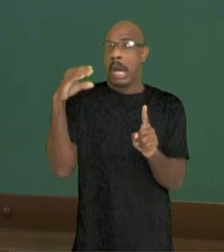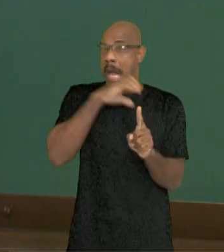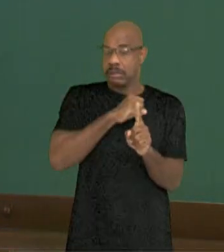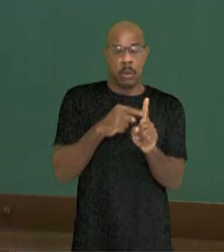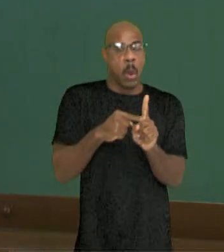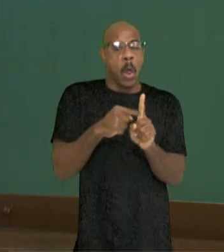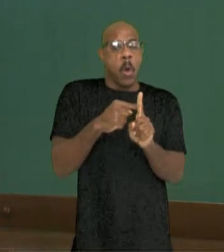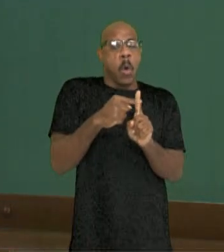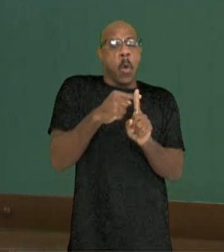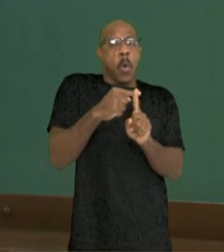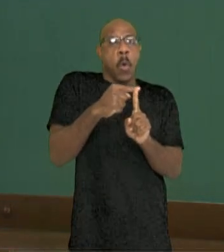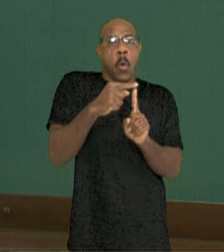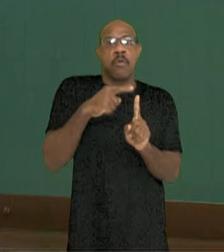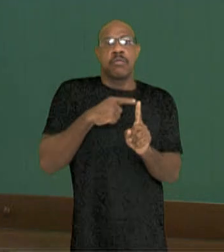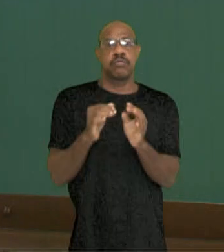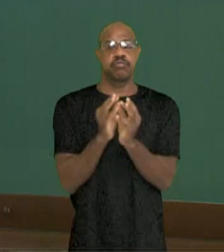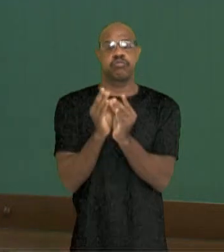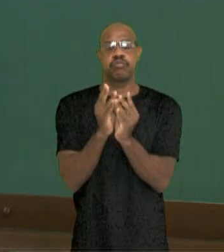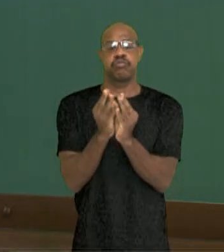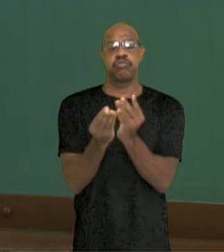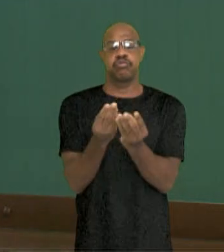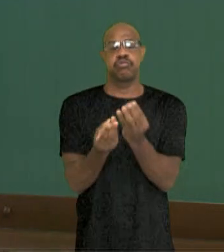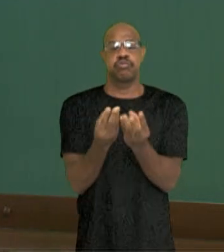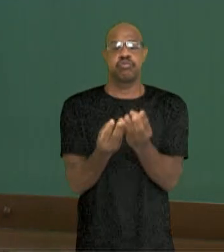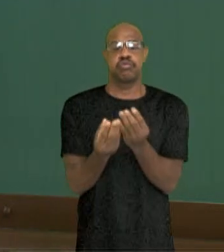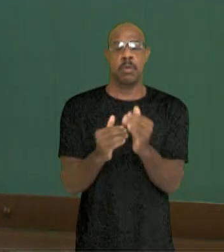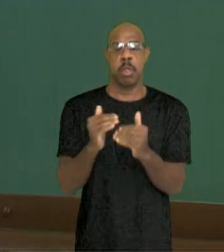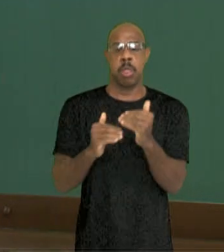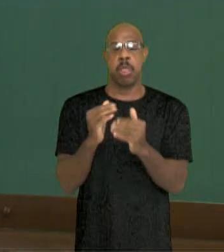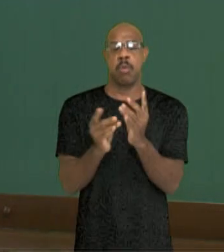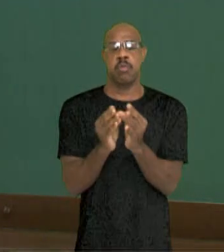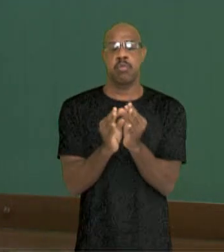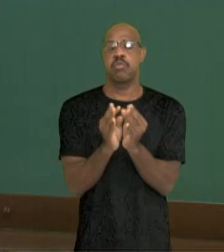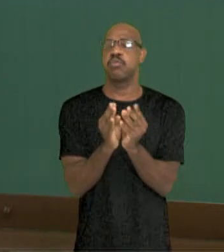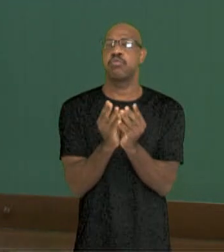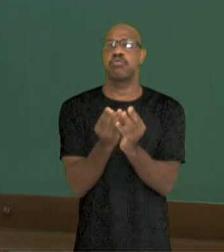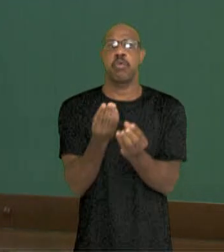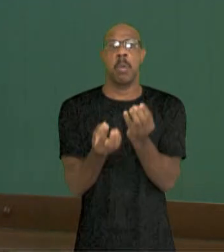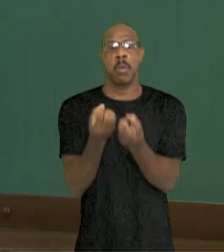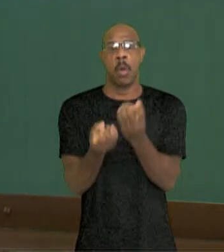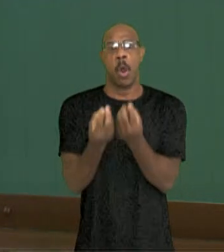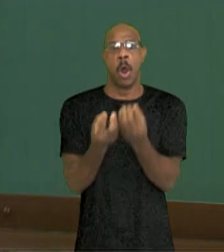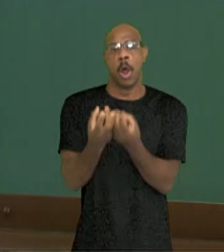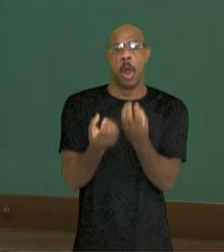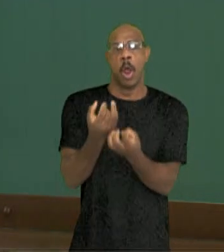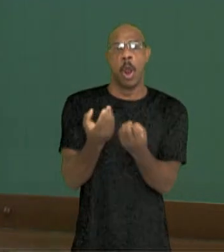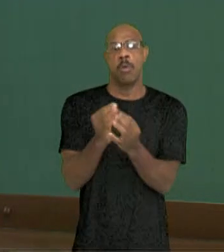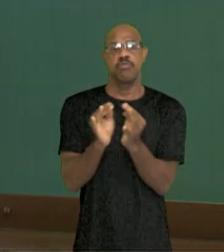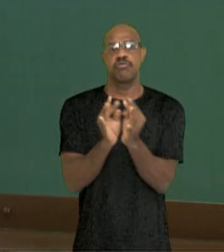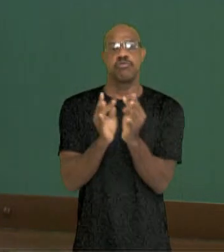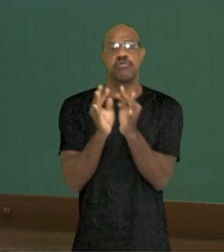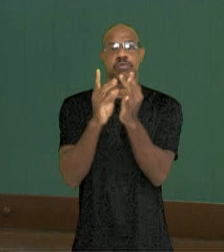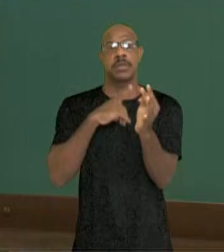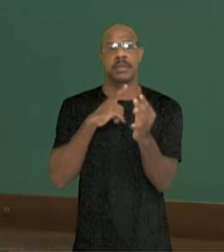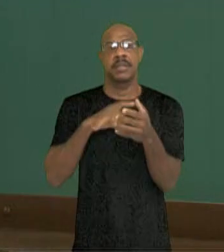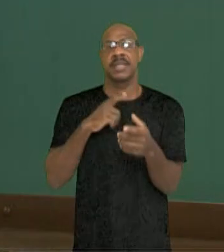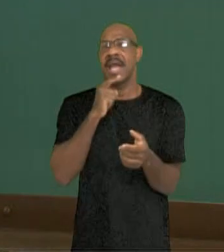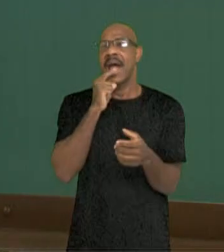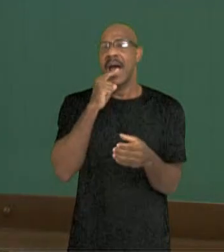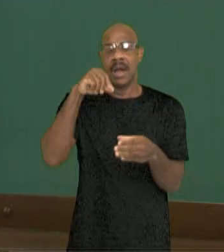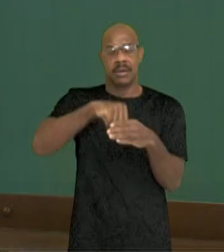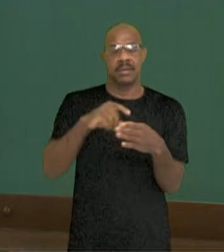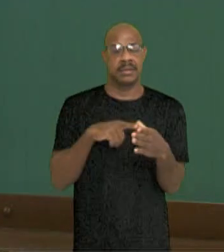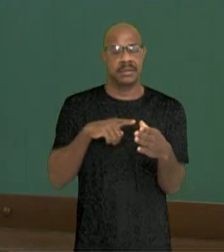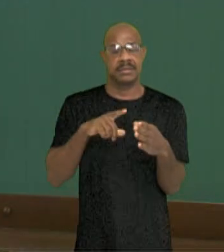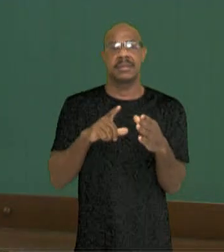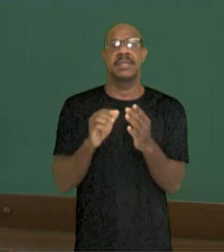vai mantendo o aquecimento, ela vai evoluindo sem aumentar a temperatura. E se você tem a água no